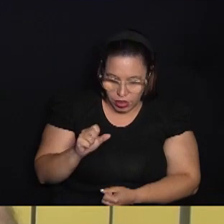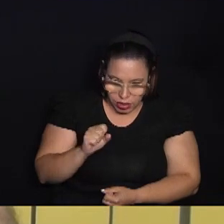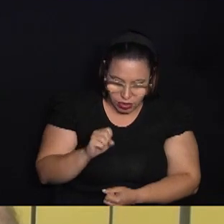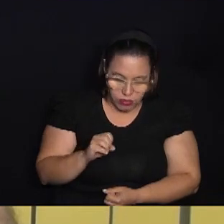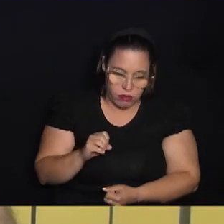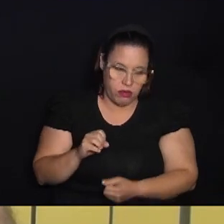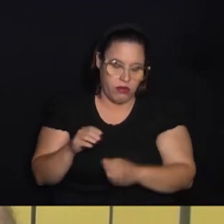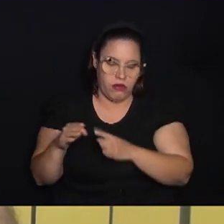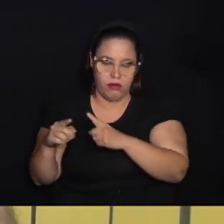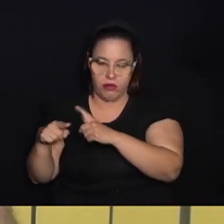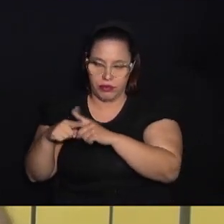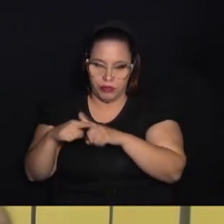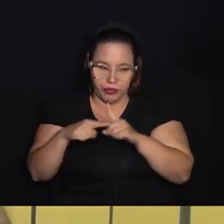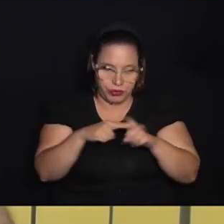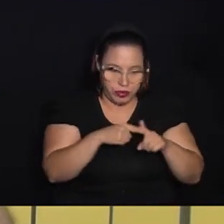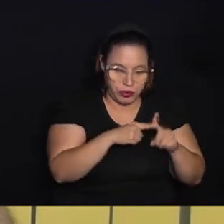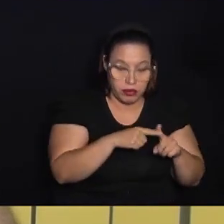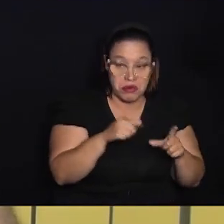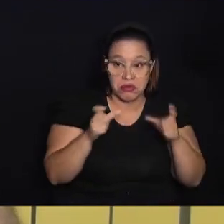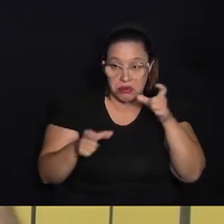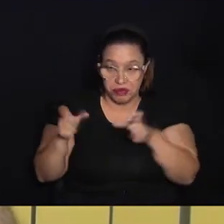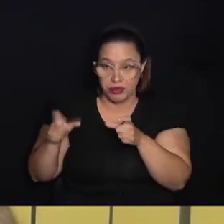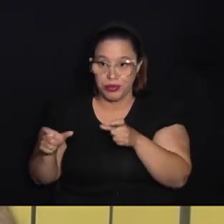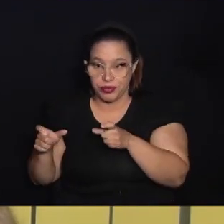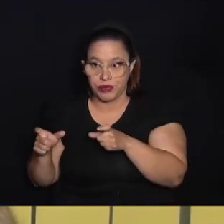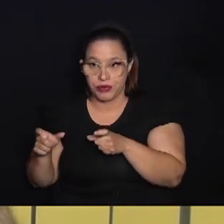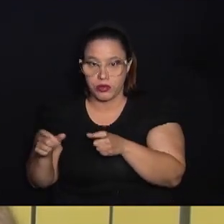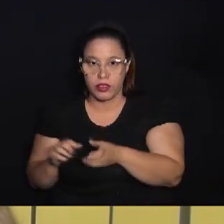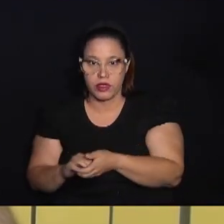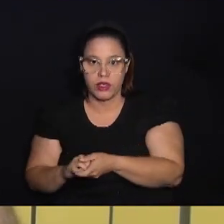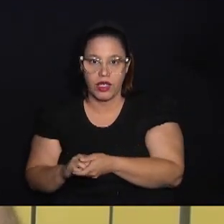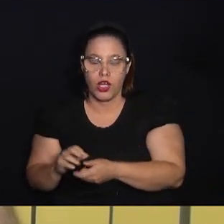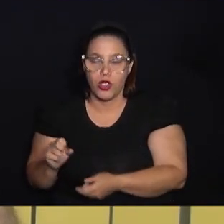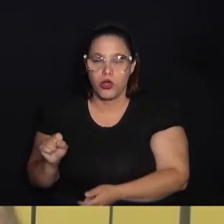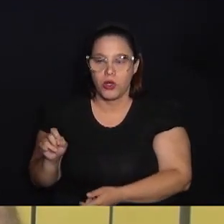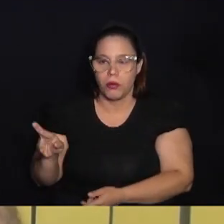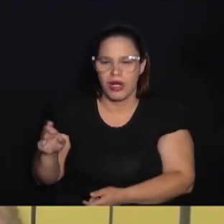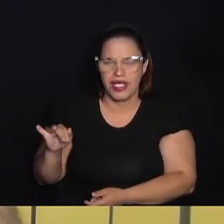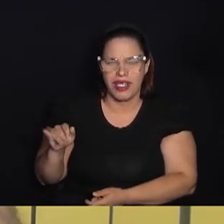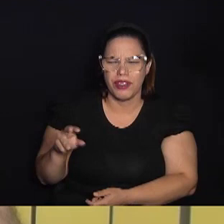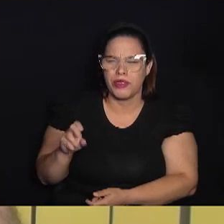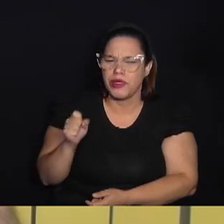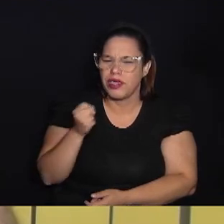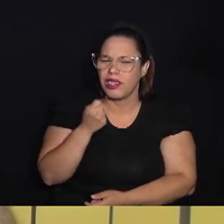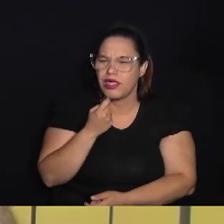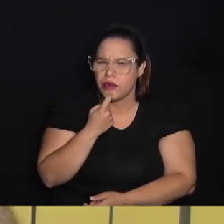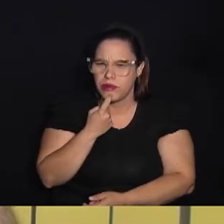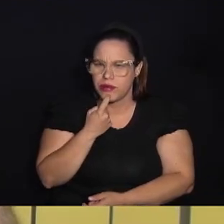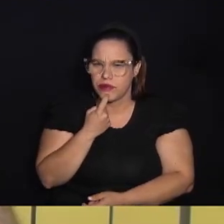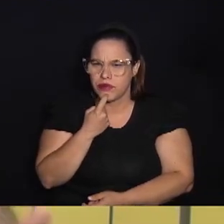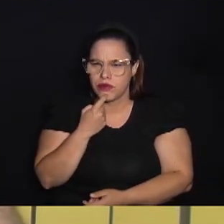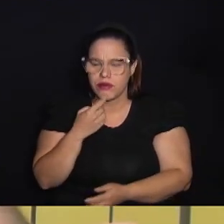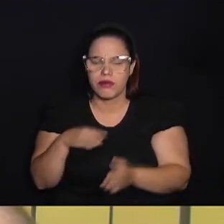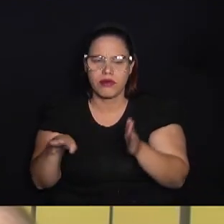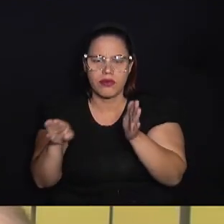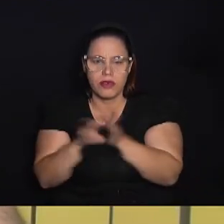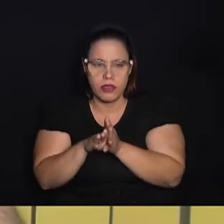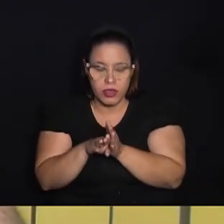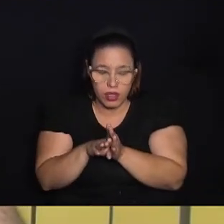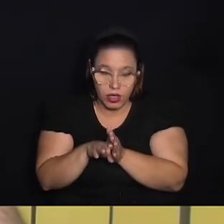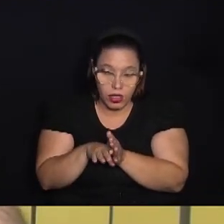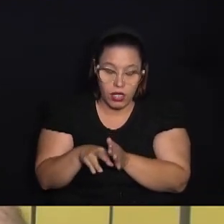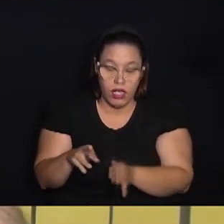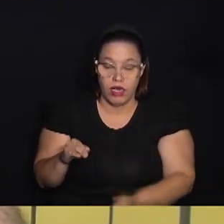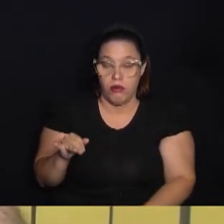caminhada por todos os pontos com histórias Sobrenaturais de Campinas e a gente chega no no Cemitério dos cativos onde a